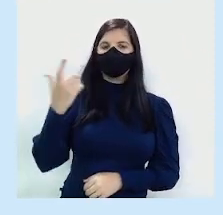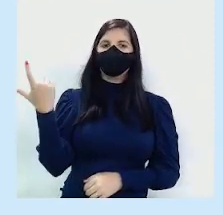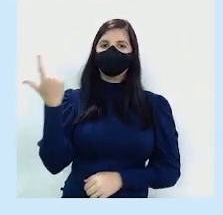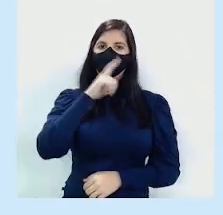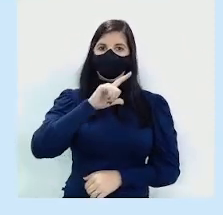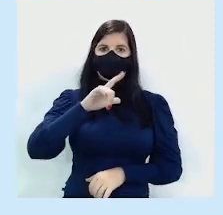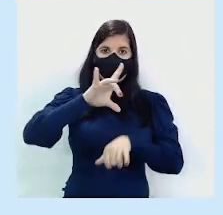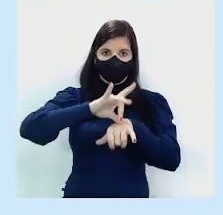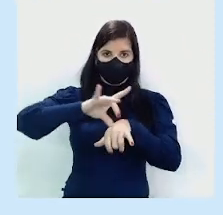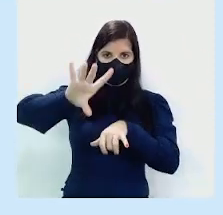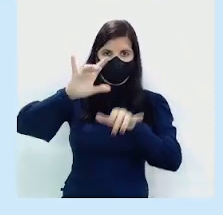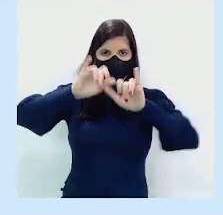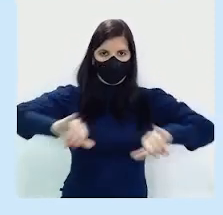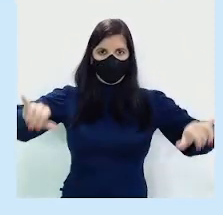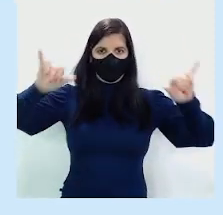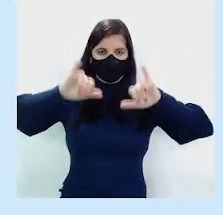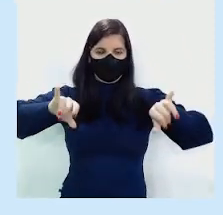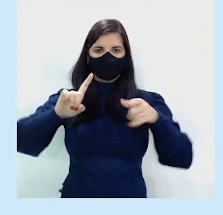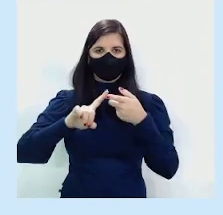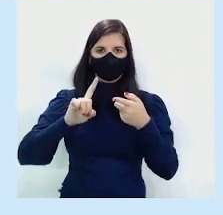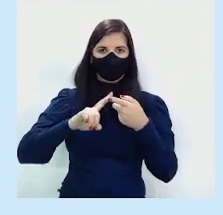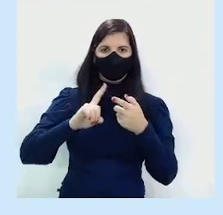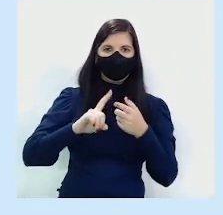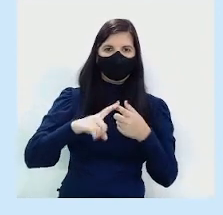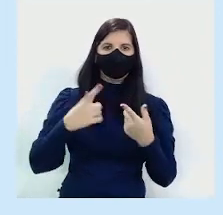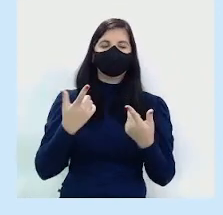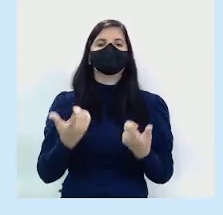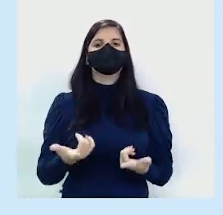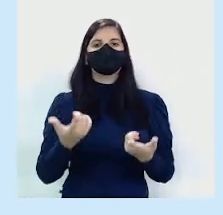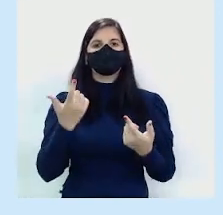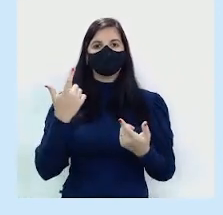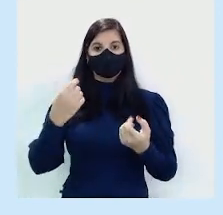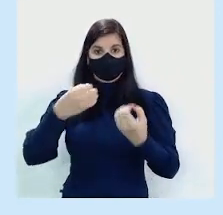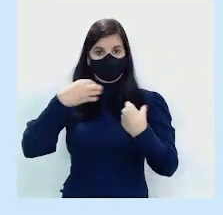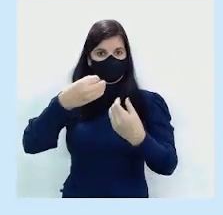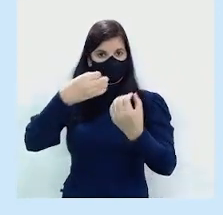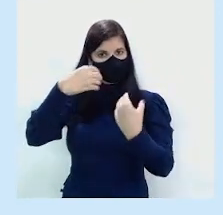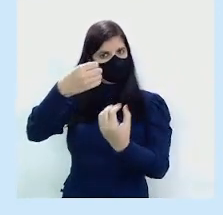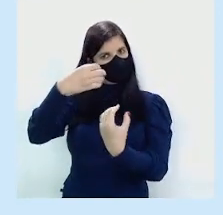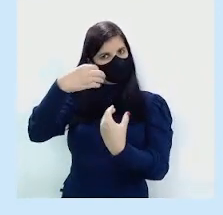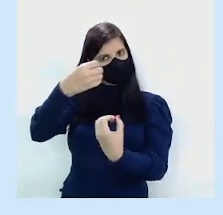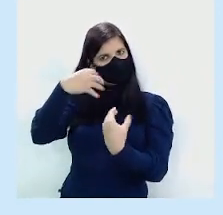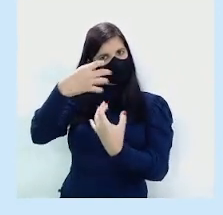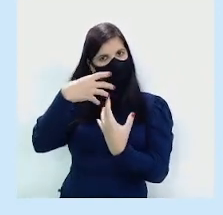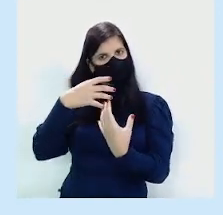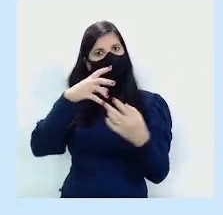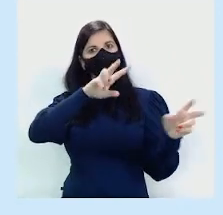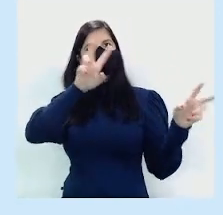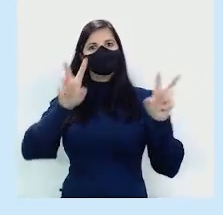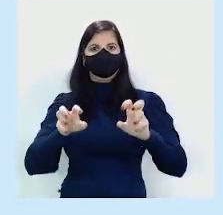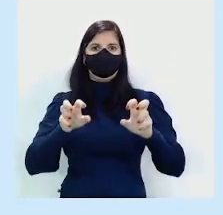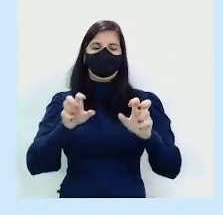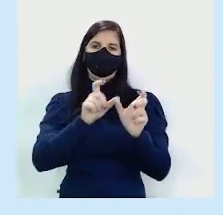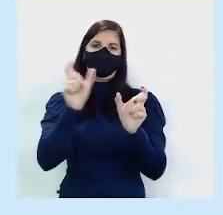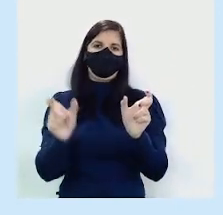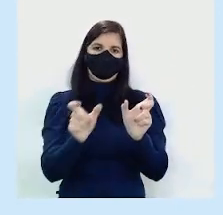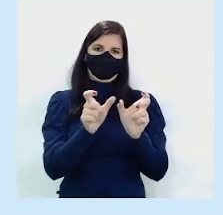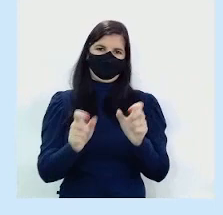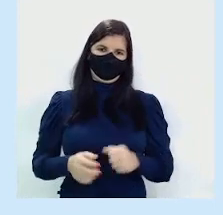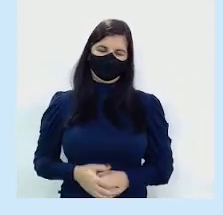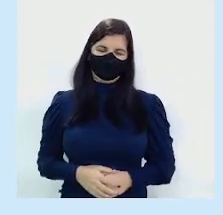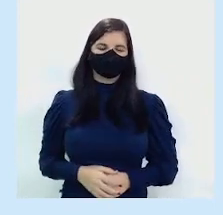passar informação, ele também vai, de uma certa forma, nos ensinar a respeito dessas